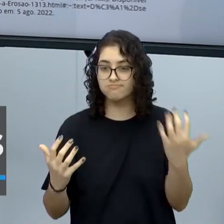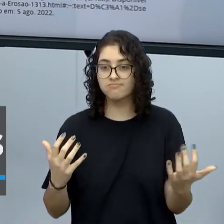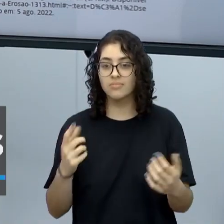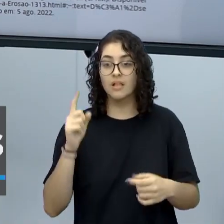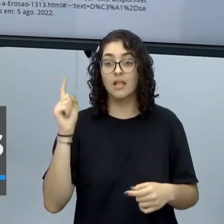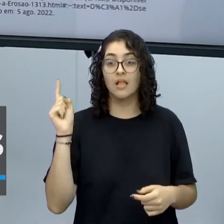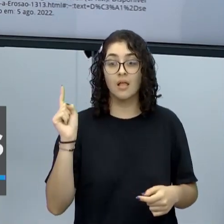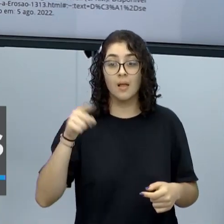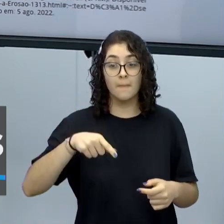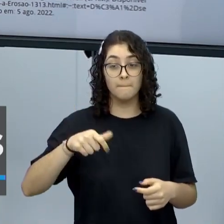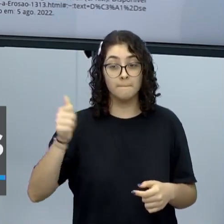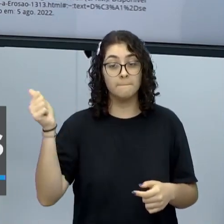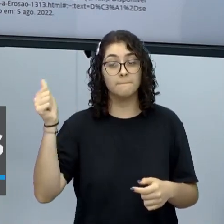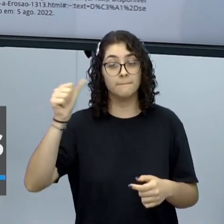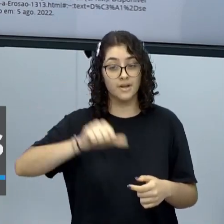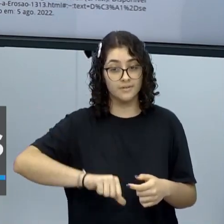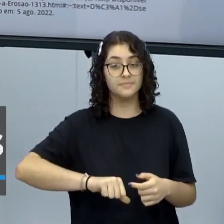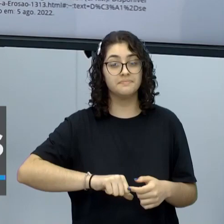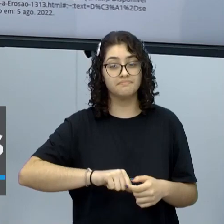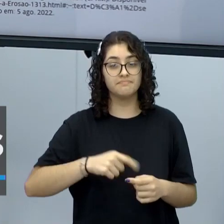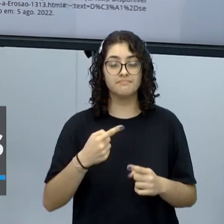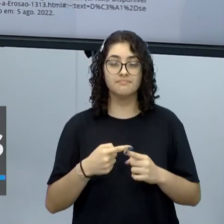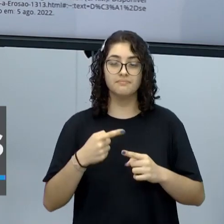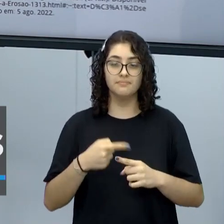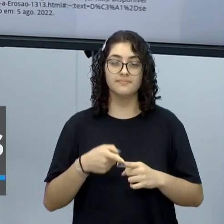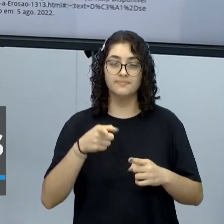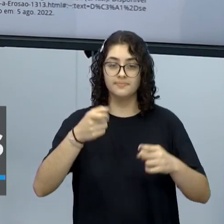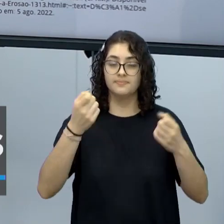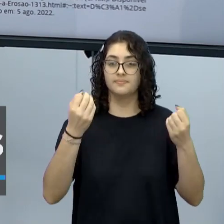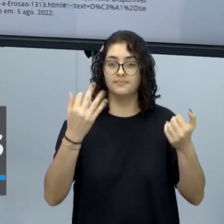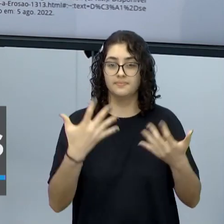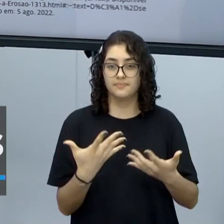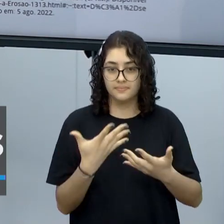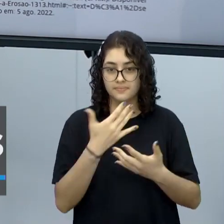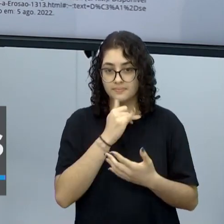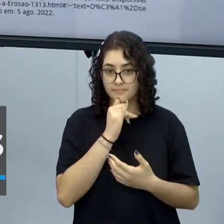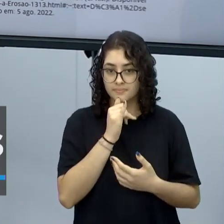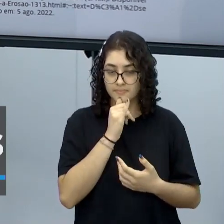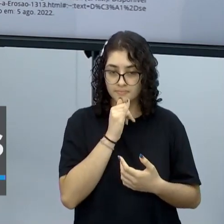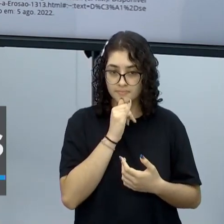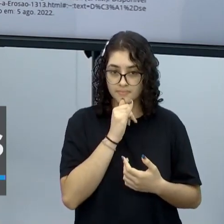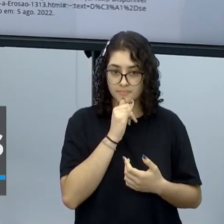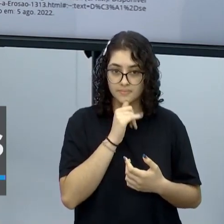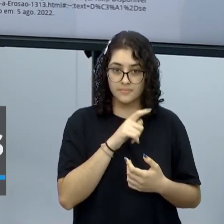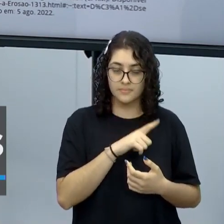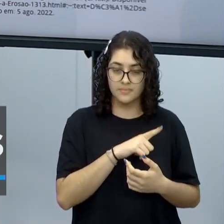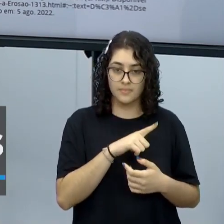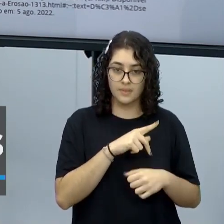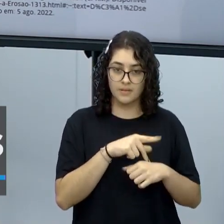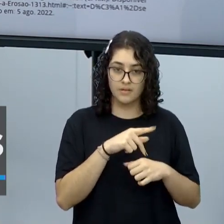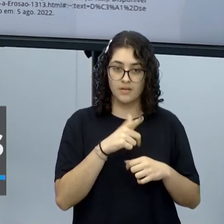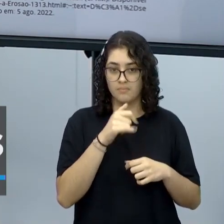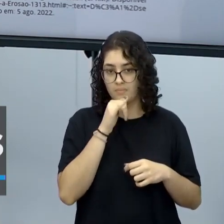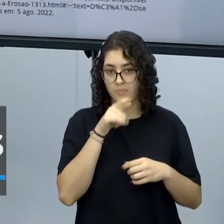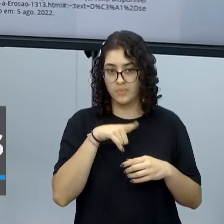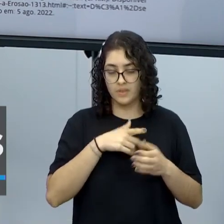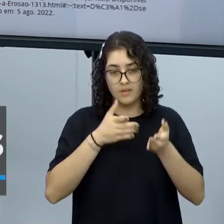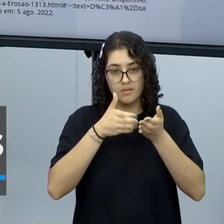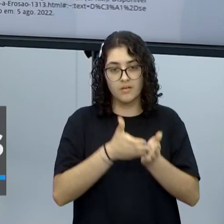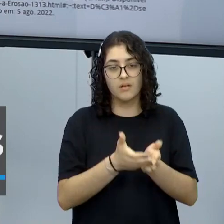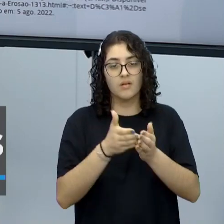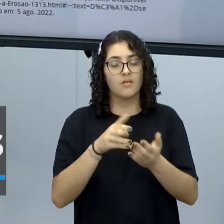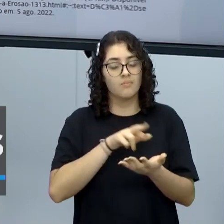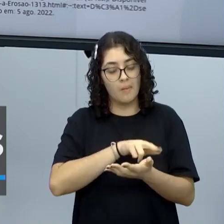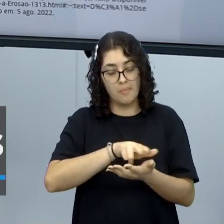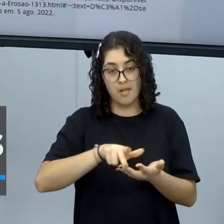processo é ainda pior. Porque quando você fala de, por exemplo, a própria erosão marítima, existem outros processos, salinidade,